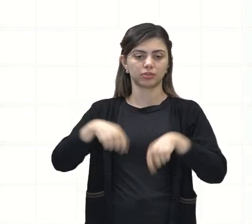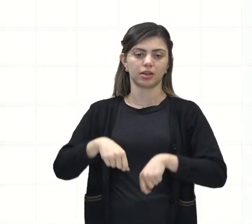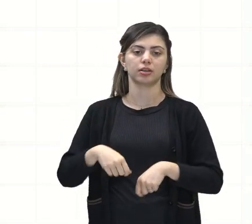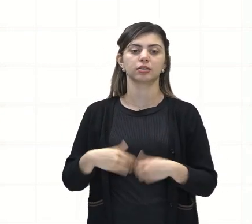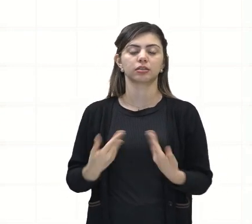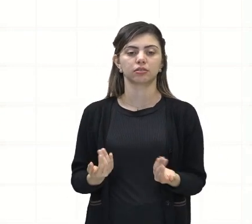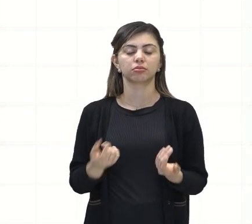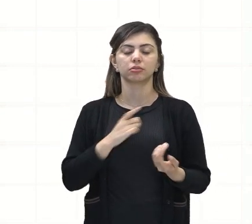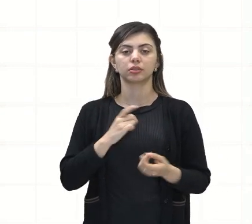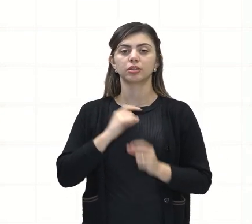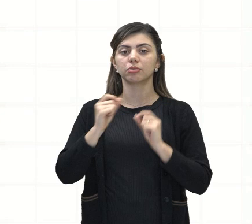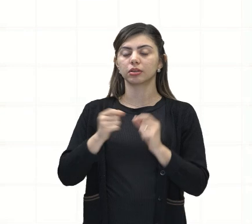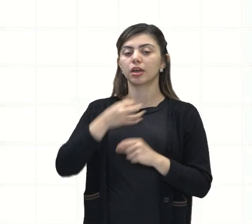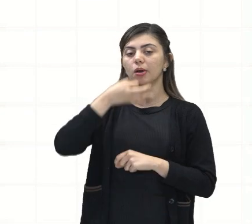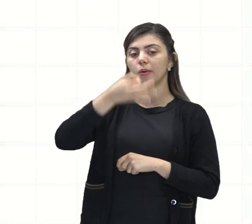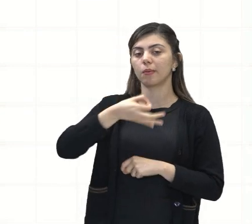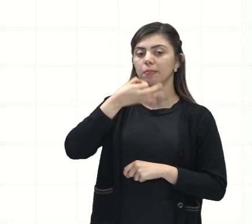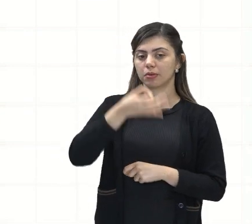possuíam